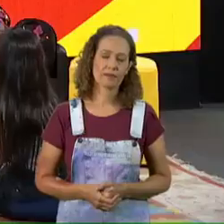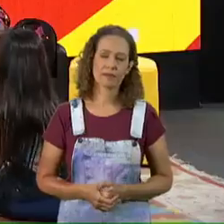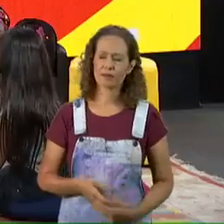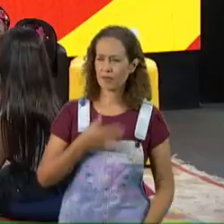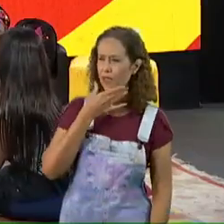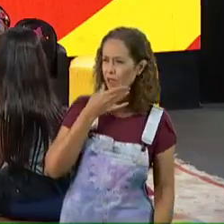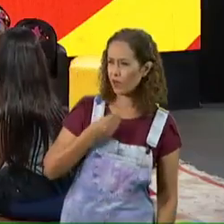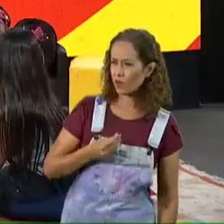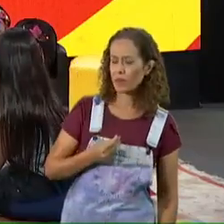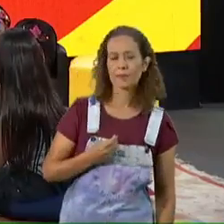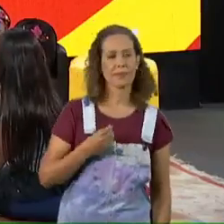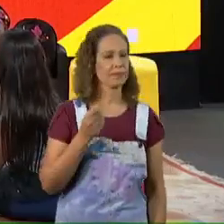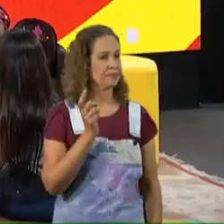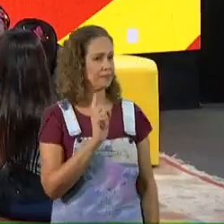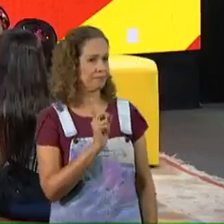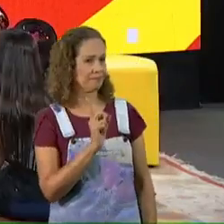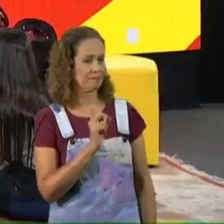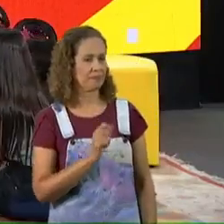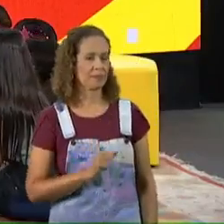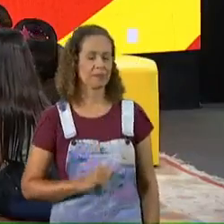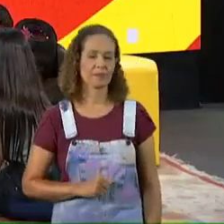homem? Não.